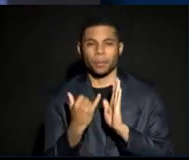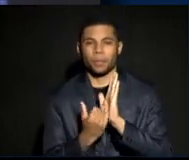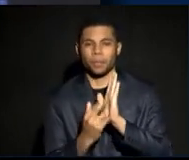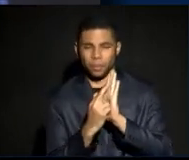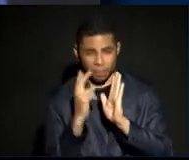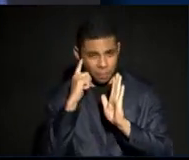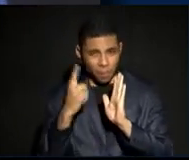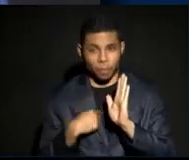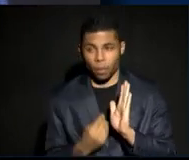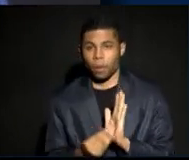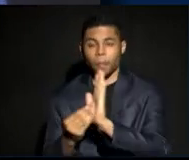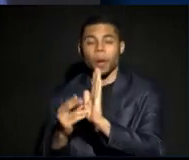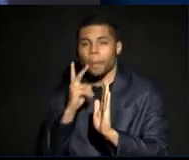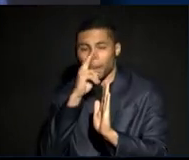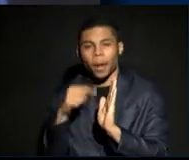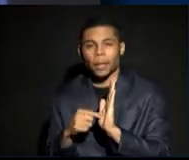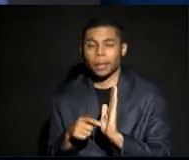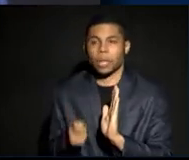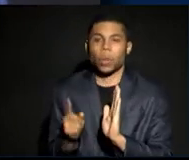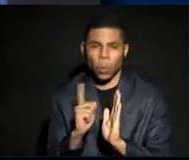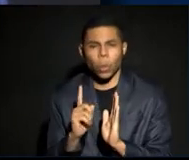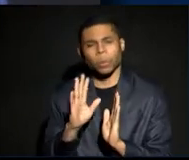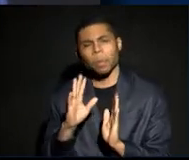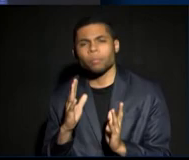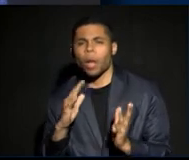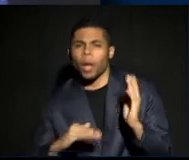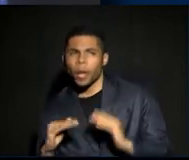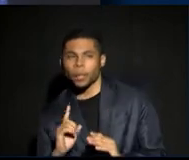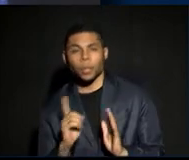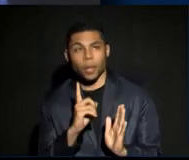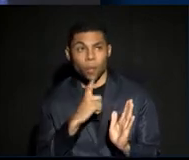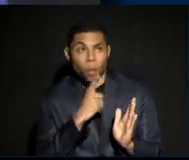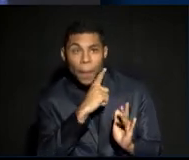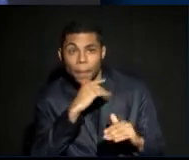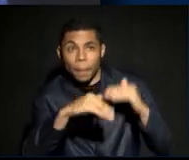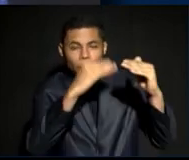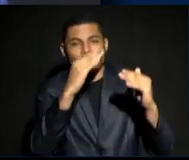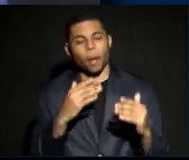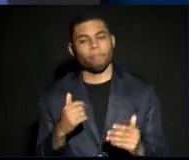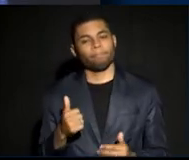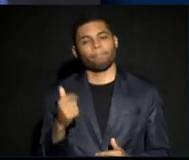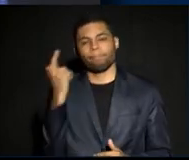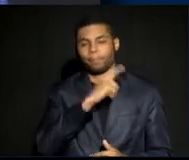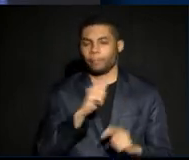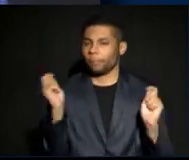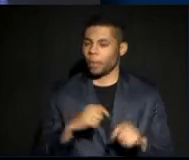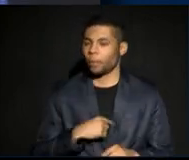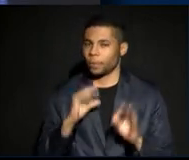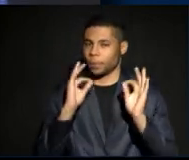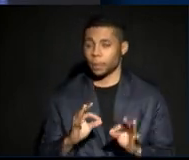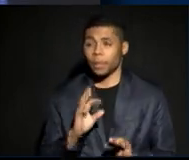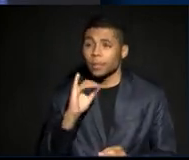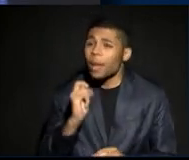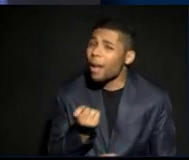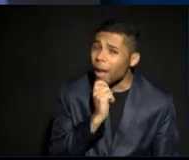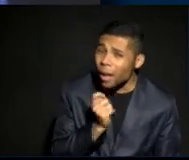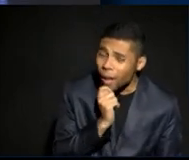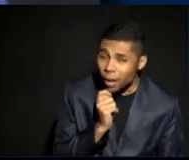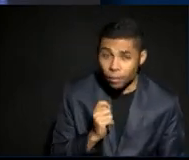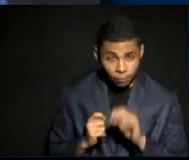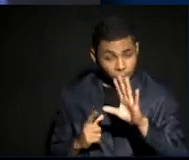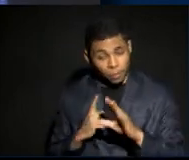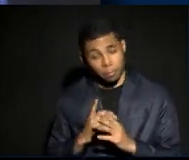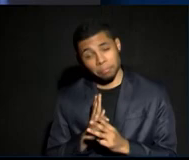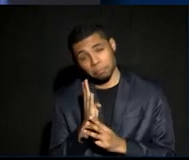tem um sistema menos oneroso - regressivos a gente vai ver muito investimento acontecendo E quanto a reforma tributária não acontece